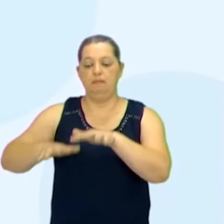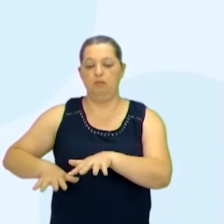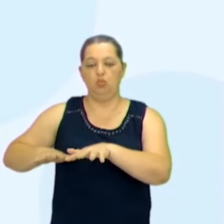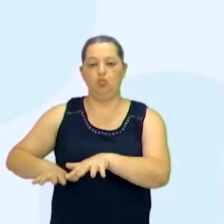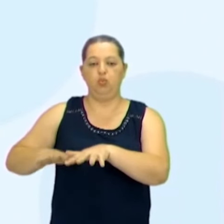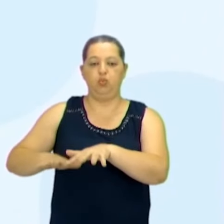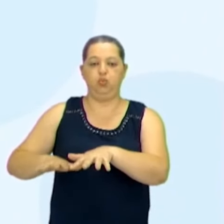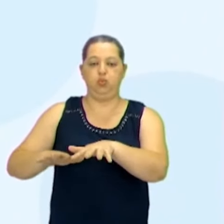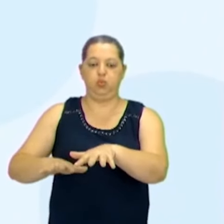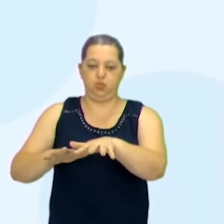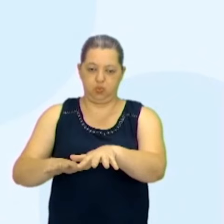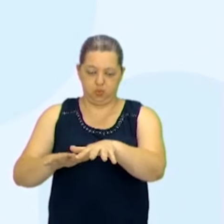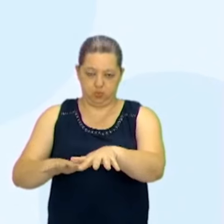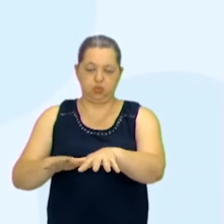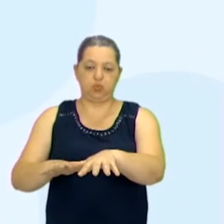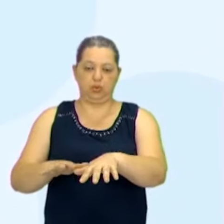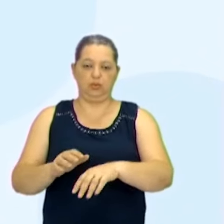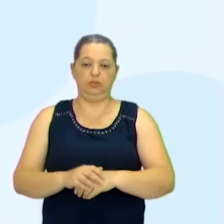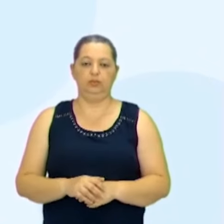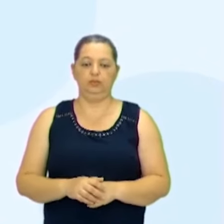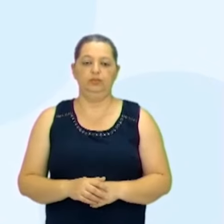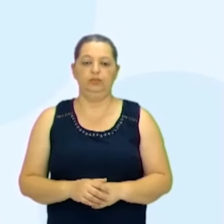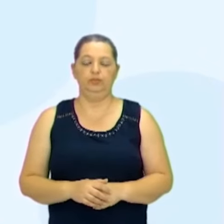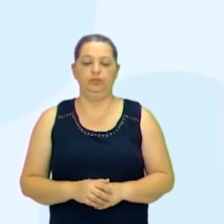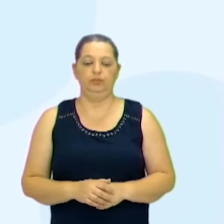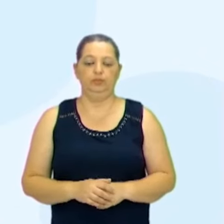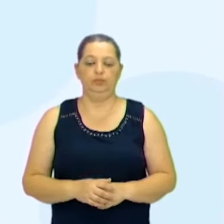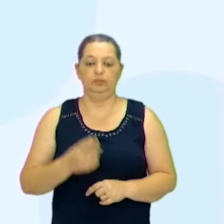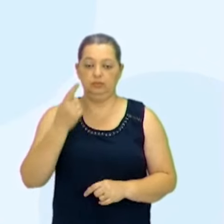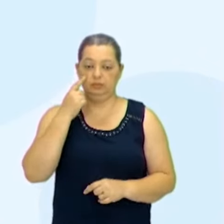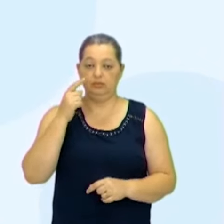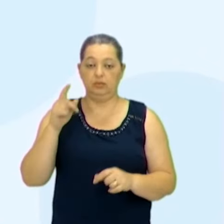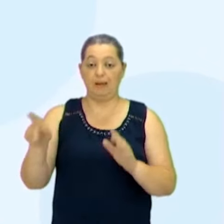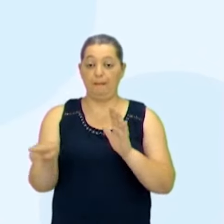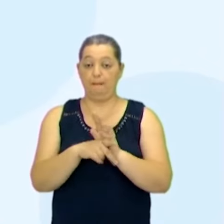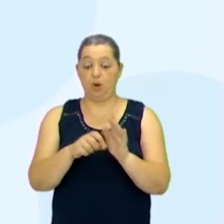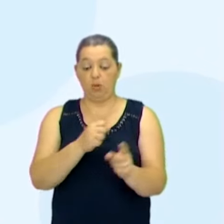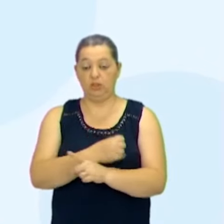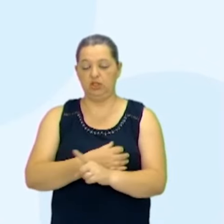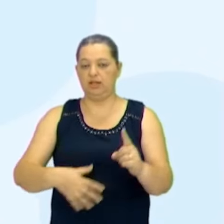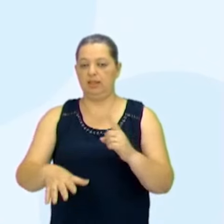jornal satírico Charlie Hebdo, nós vemos que a própria sociedade ela começa a